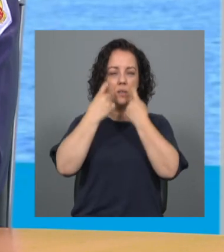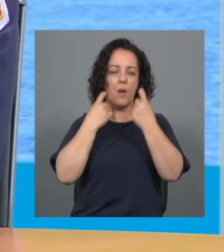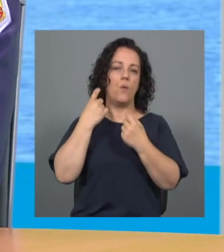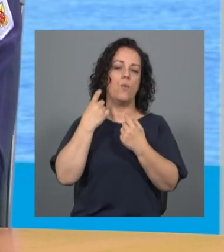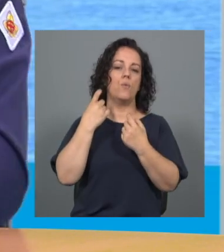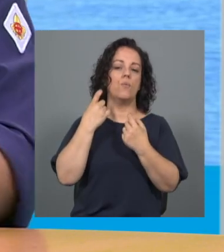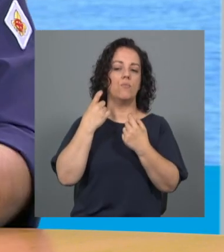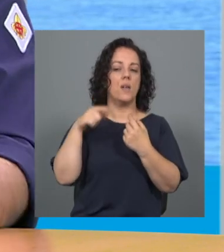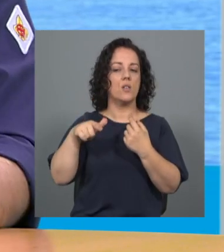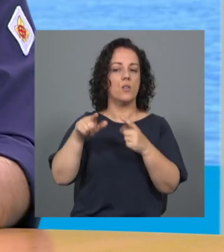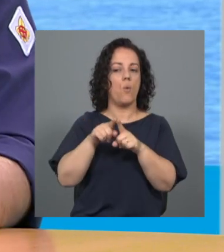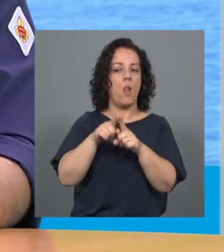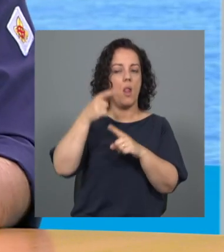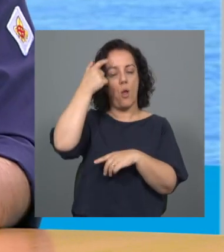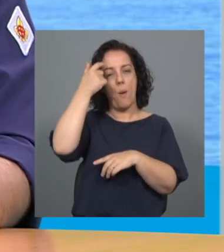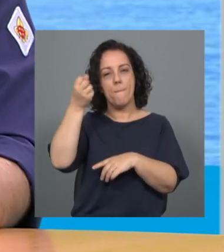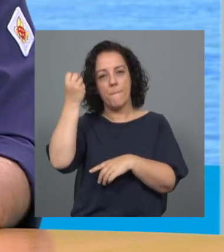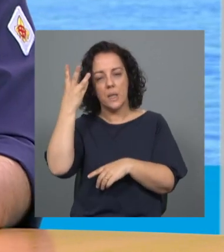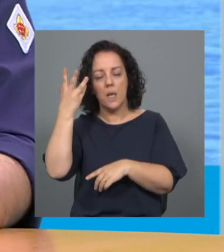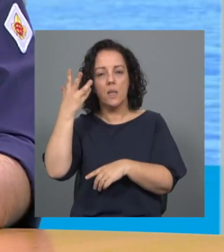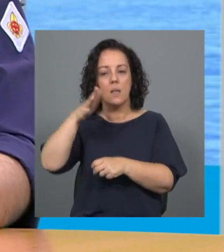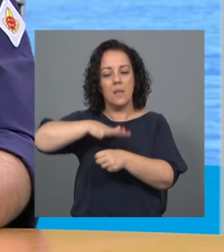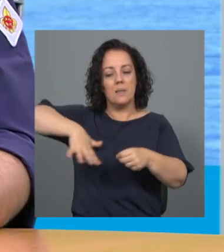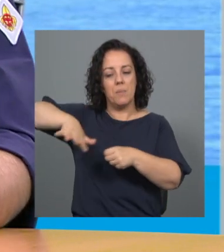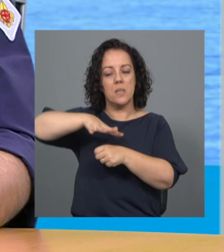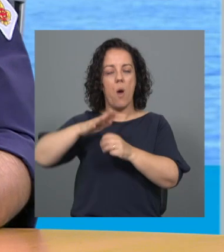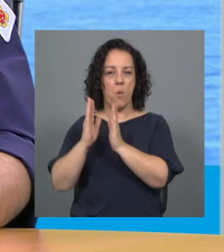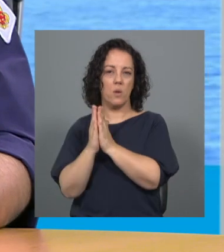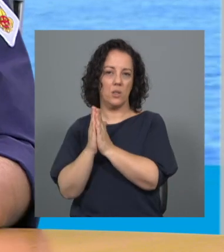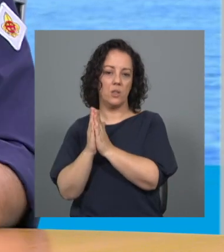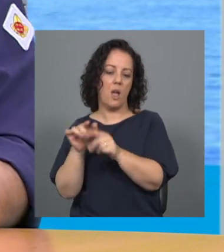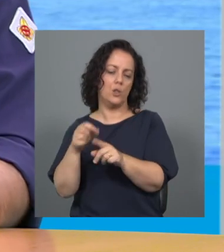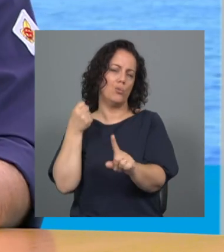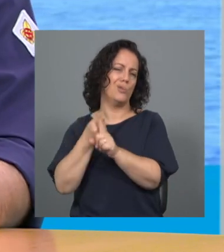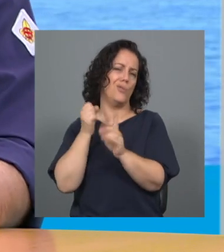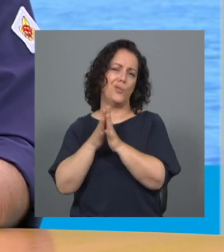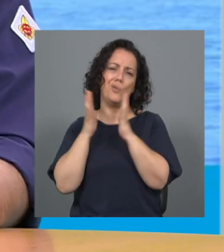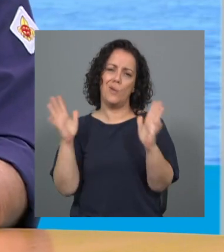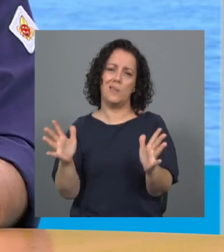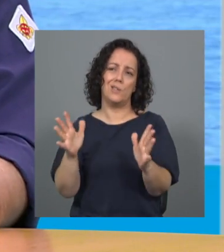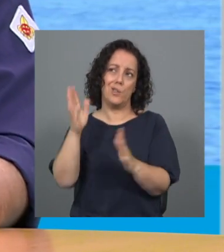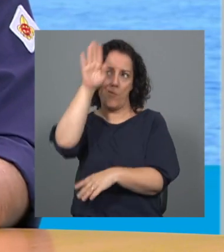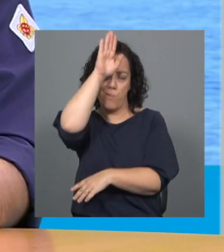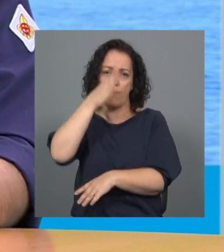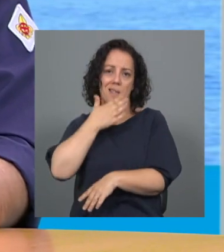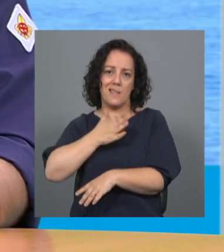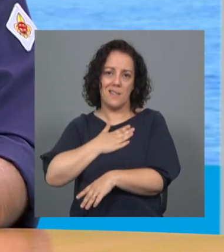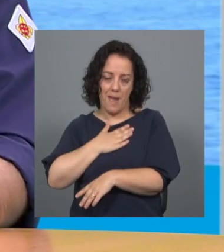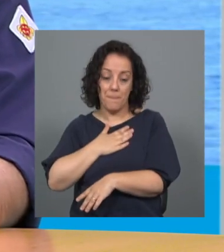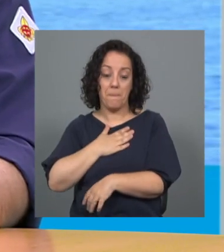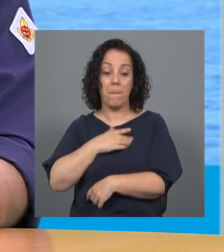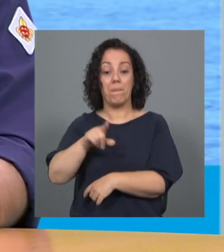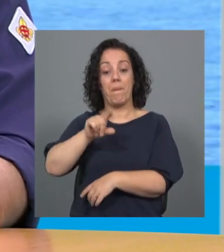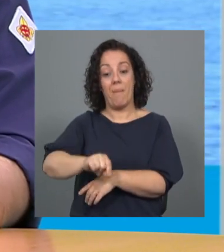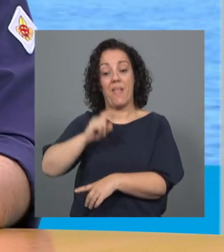dimensão, nesta compreensão da dimensão cristã. E isso é um desafio extraordinário que o Papa nos deixou. E esse legado também, nessa viagem